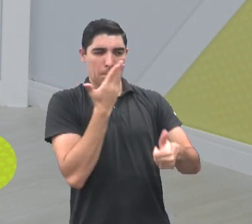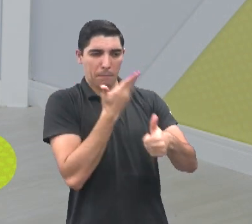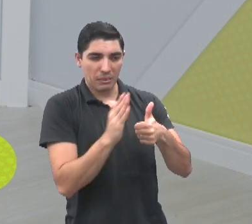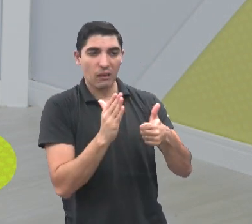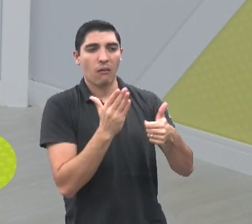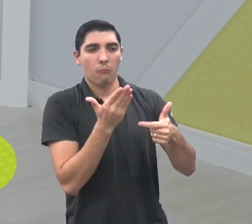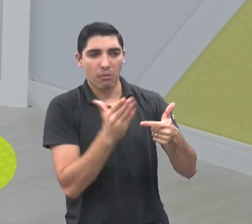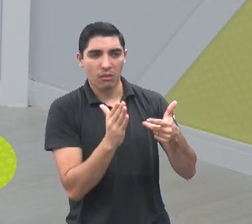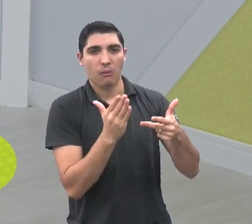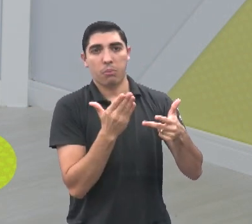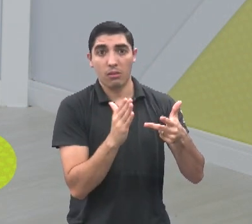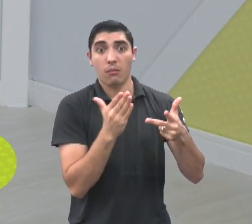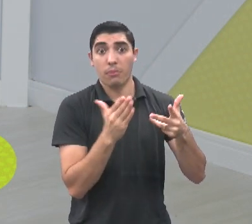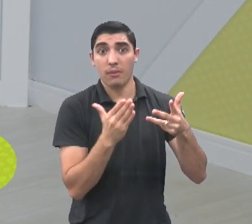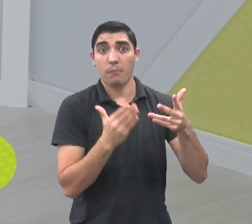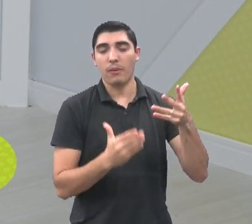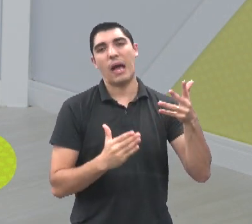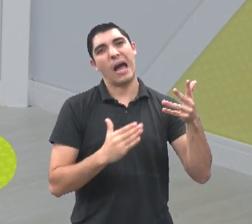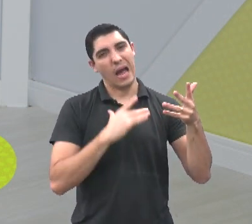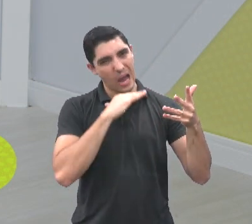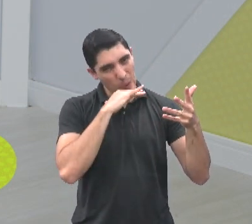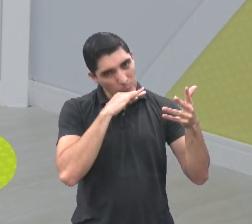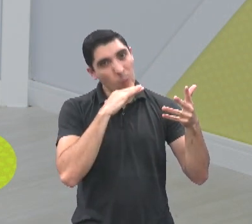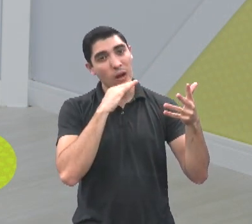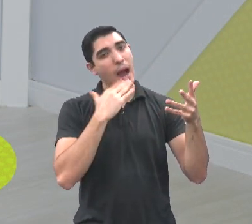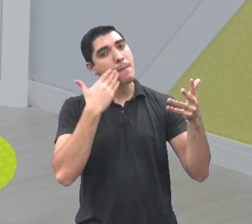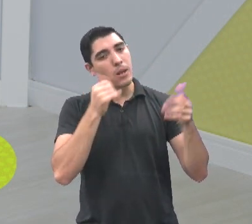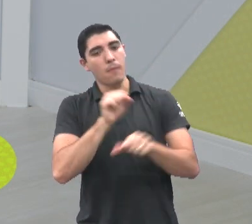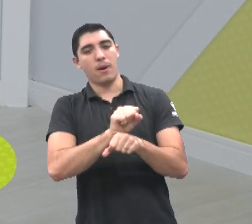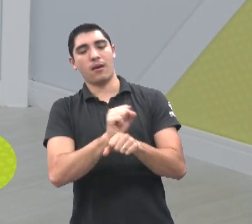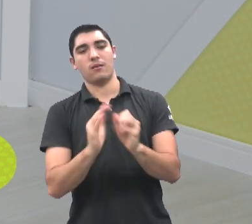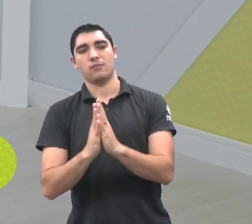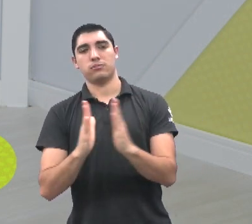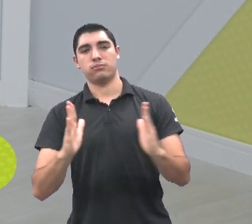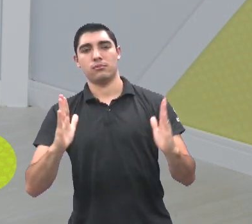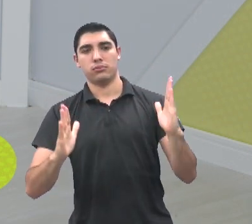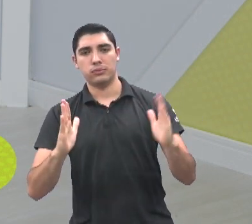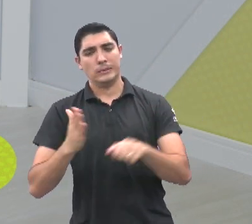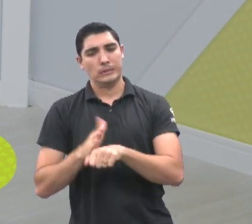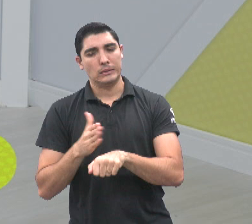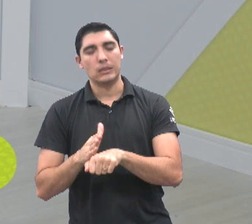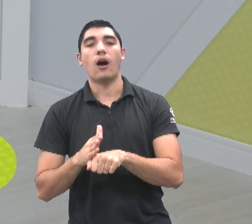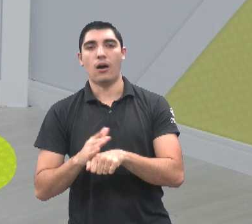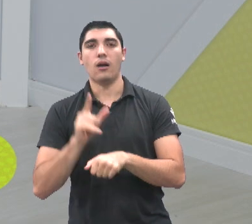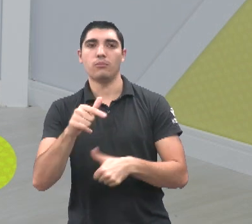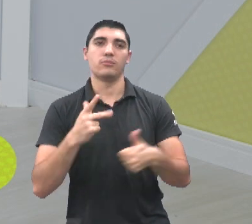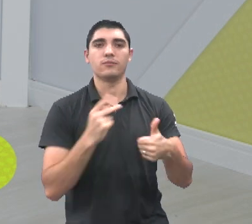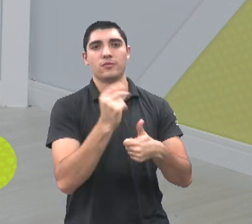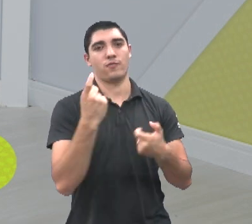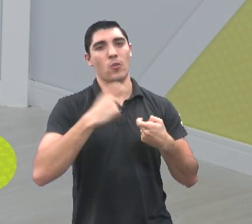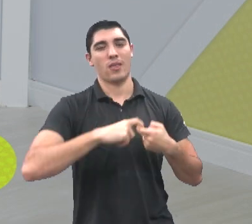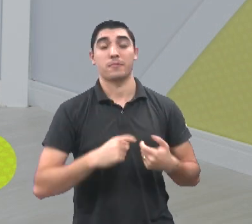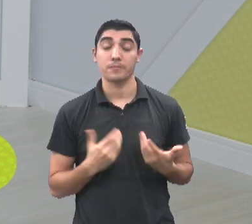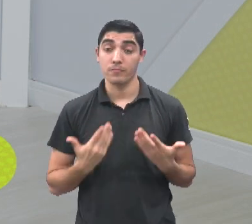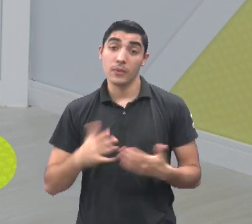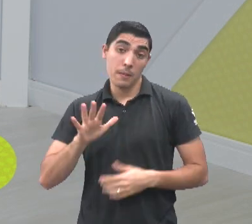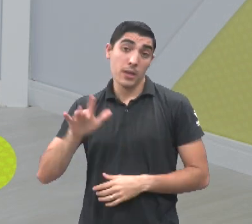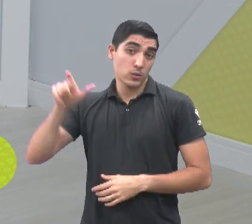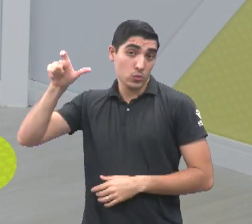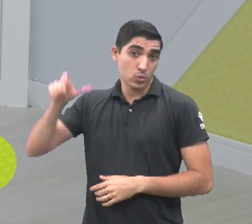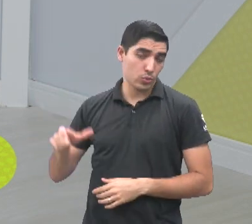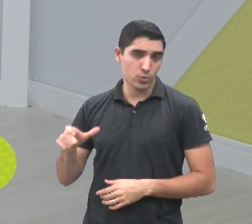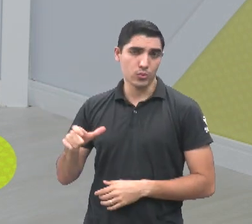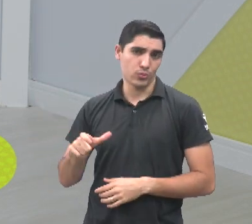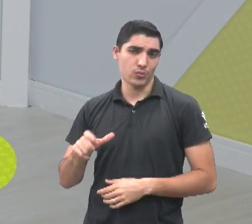vezes você dar uma parada aí para tentar minimizar as coisas. Mas faz parte, o campeonato é assim, o Regis sabe, é mais do que